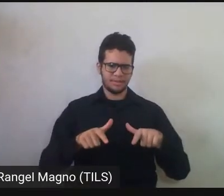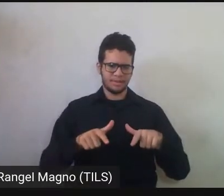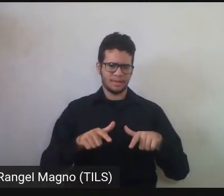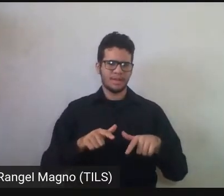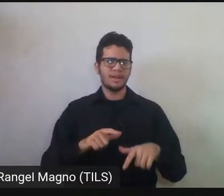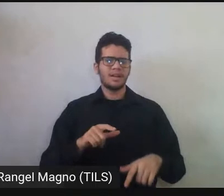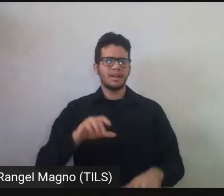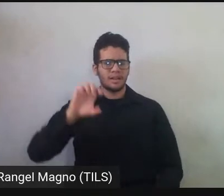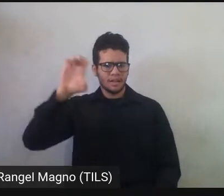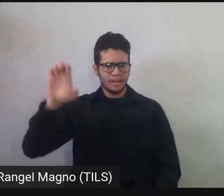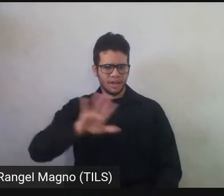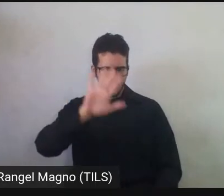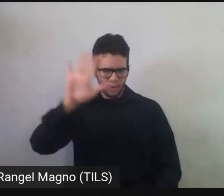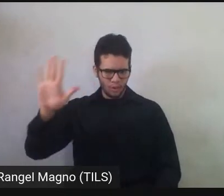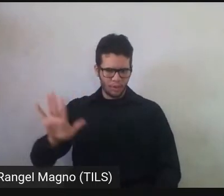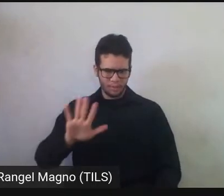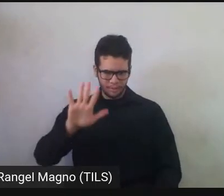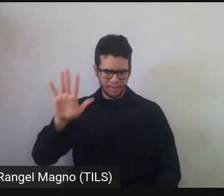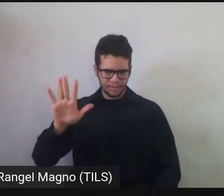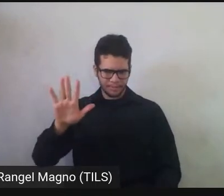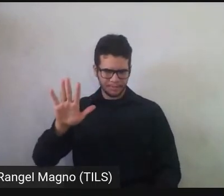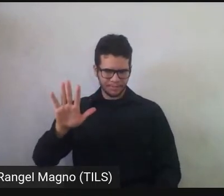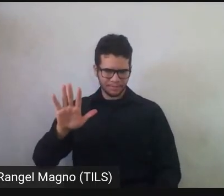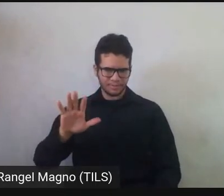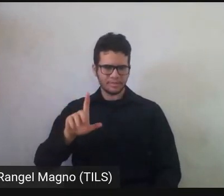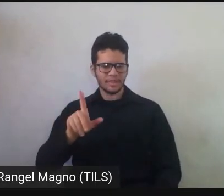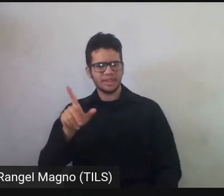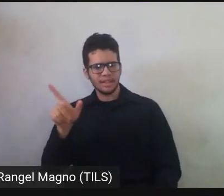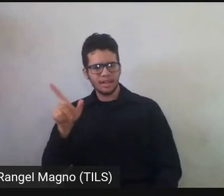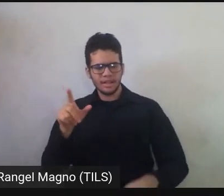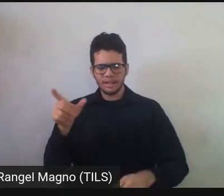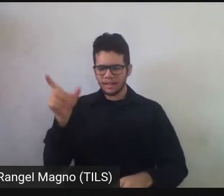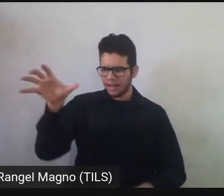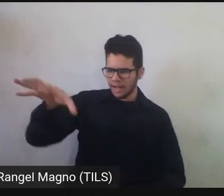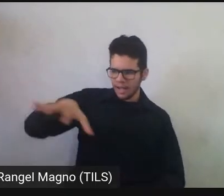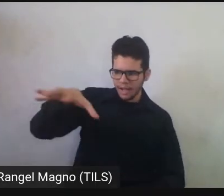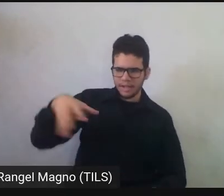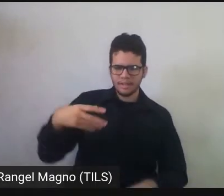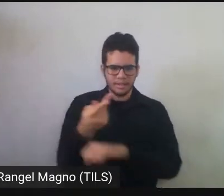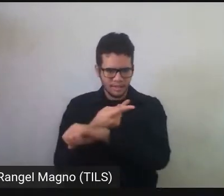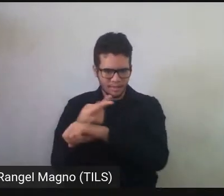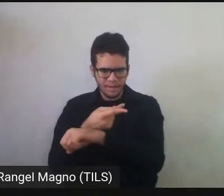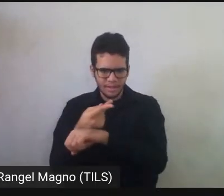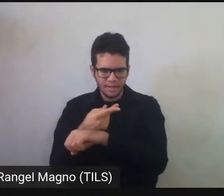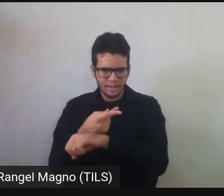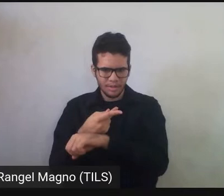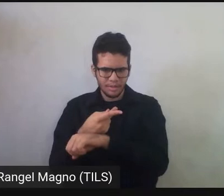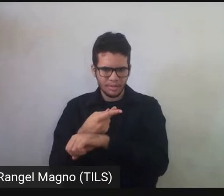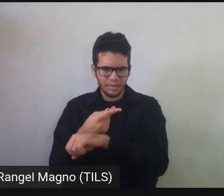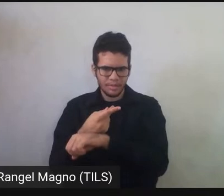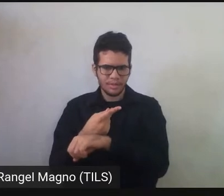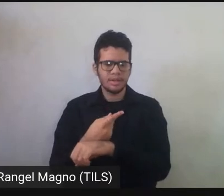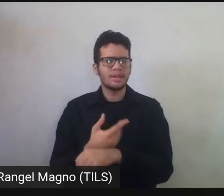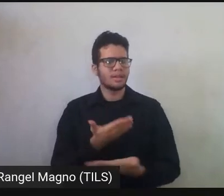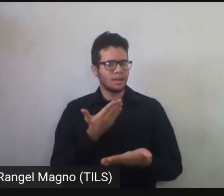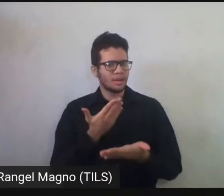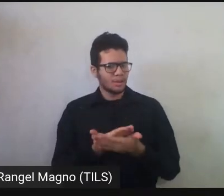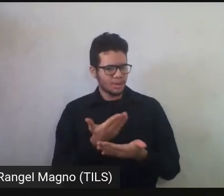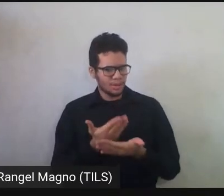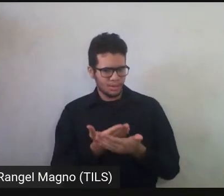Europa assim como o grupo de pesquisa Ferdinand Sossir no Brasil eles têm estudado